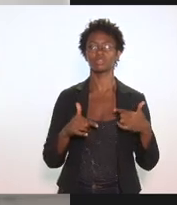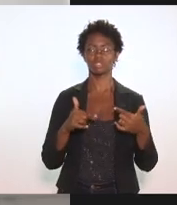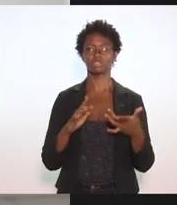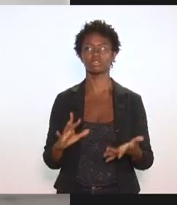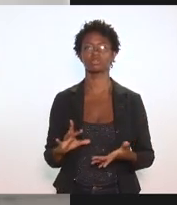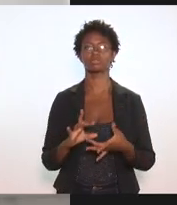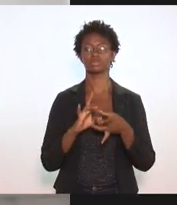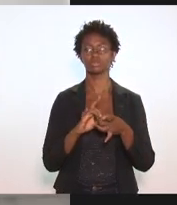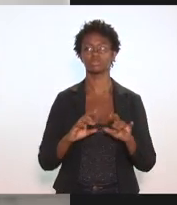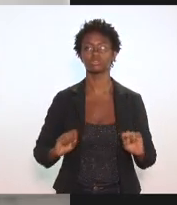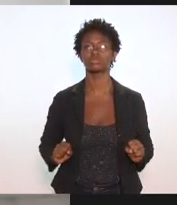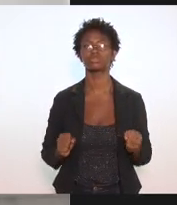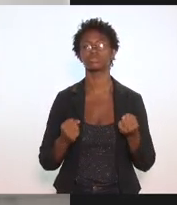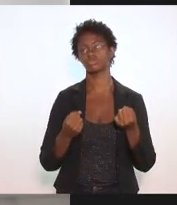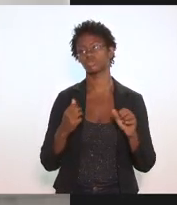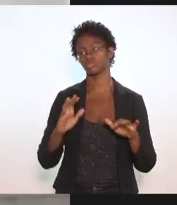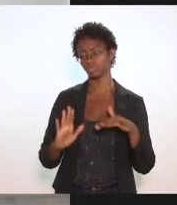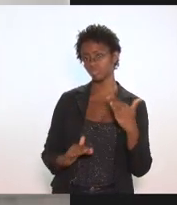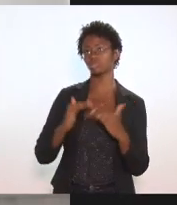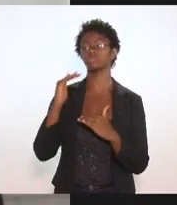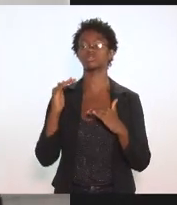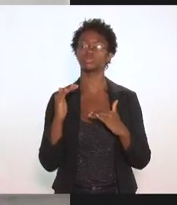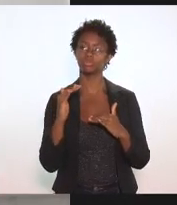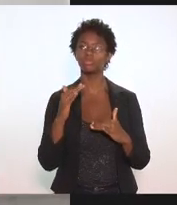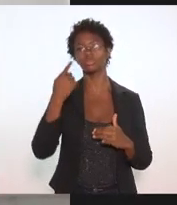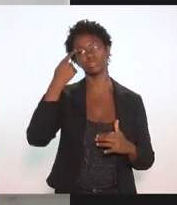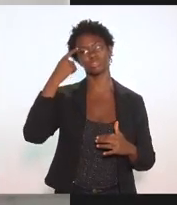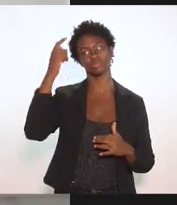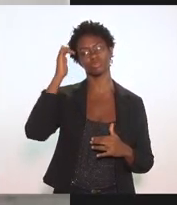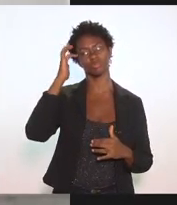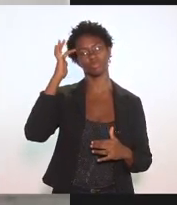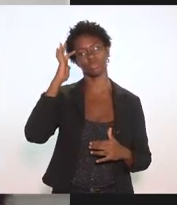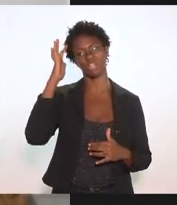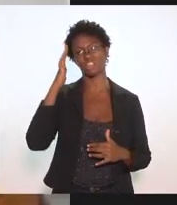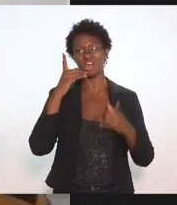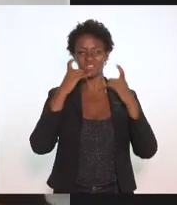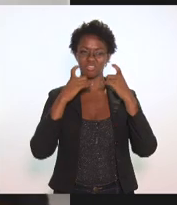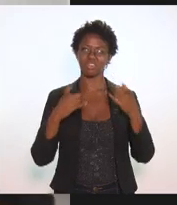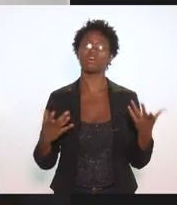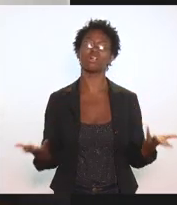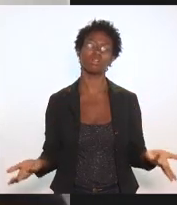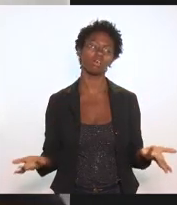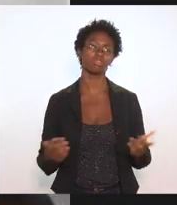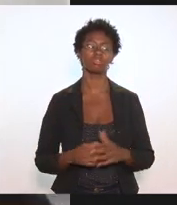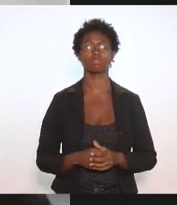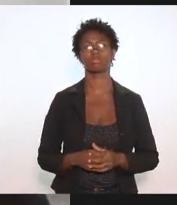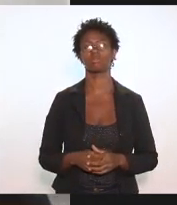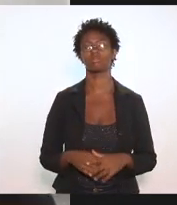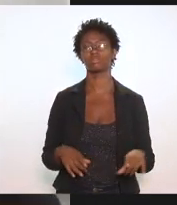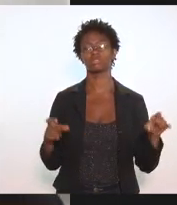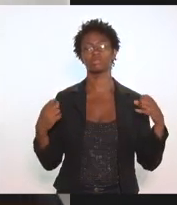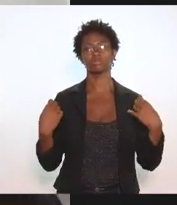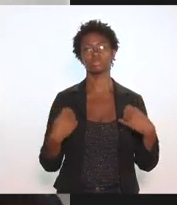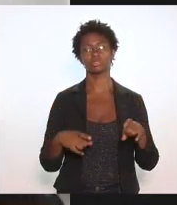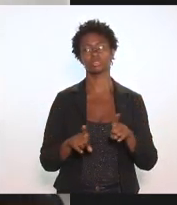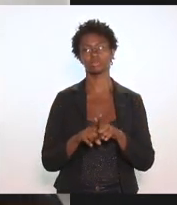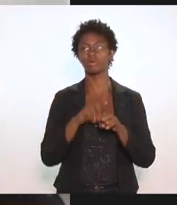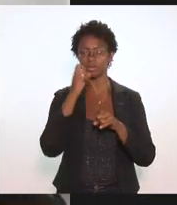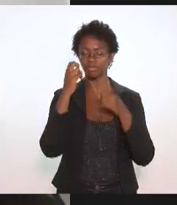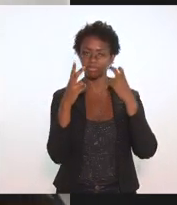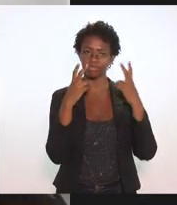no esforço de superação de uma loja extremamente violenta. A gente também conseguiu fazer, via Comissão de Direitos Humanos,